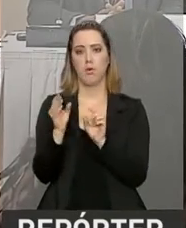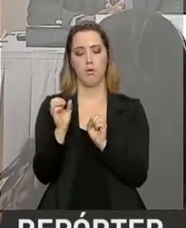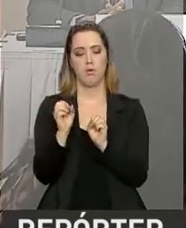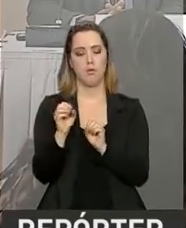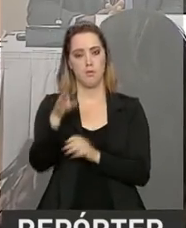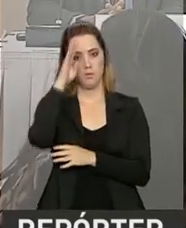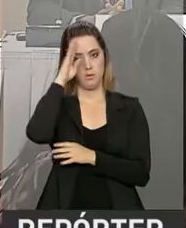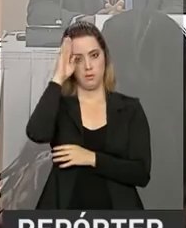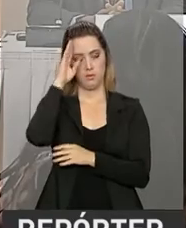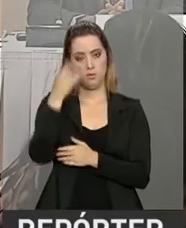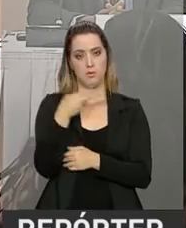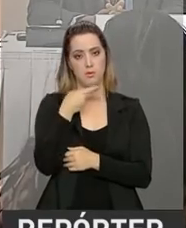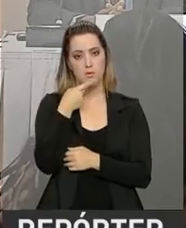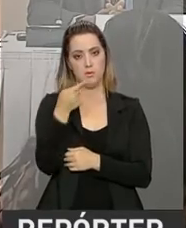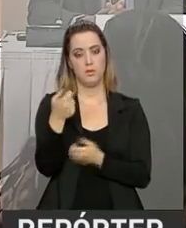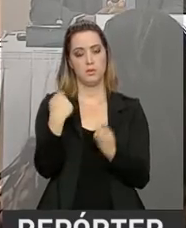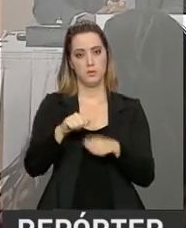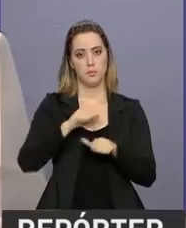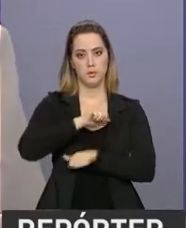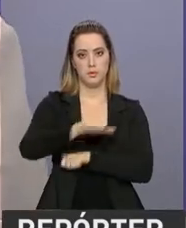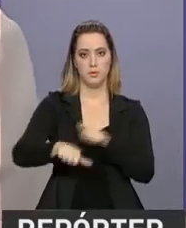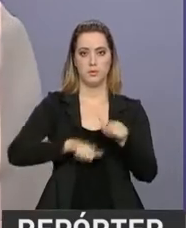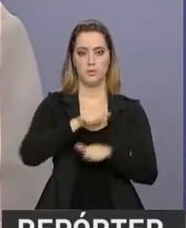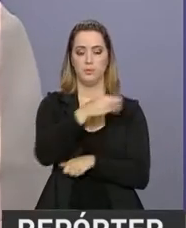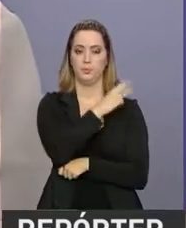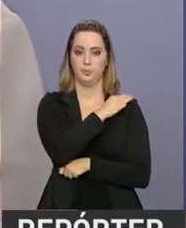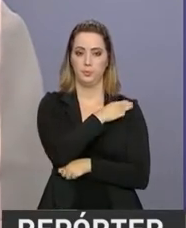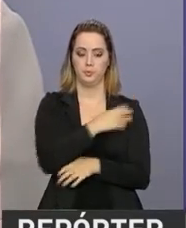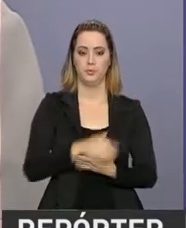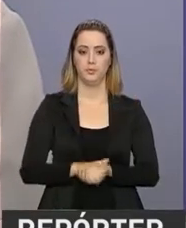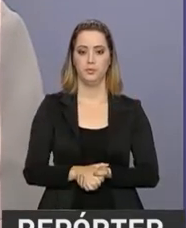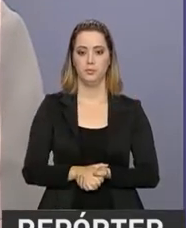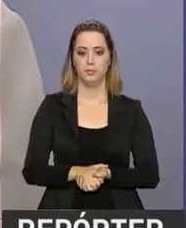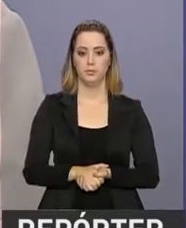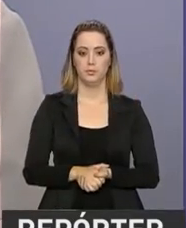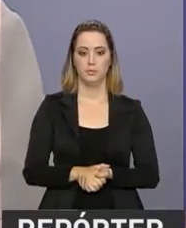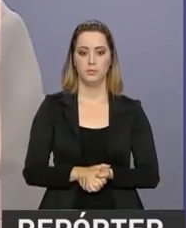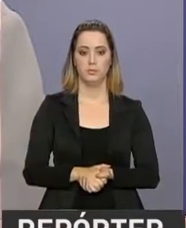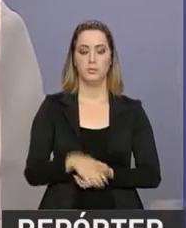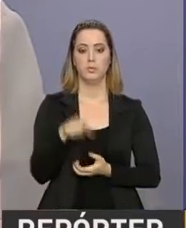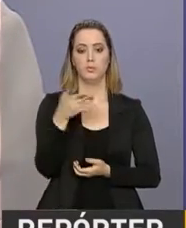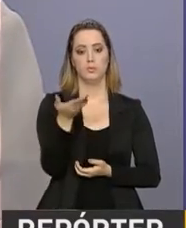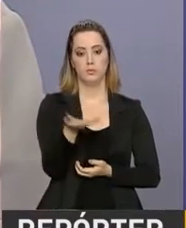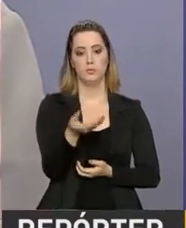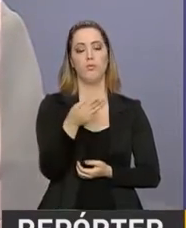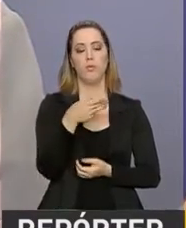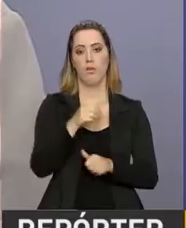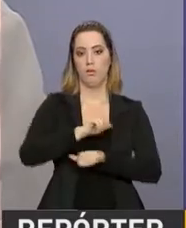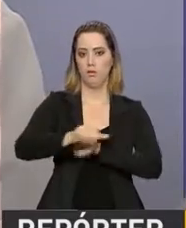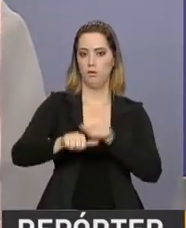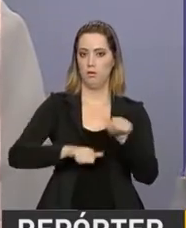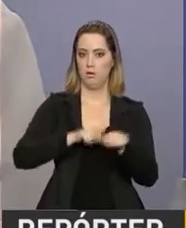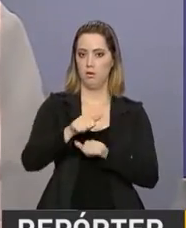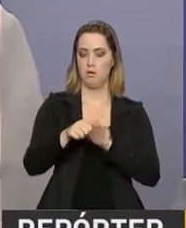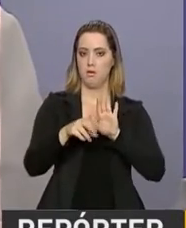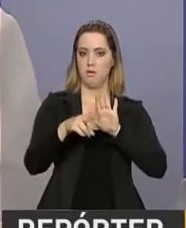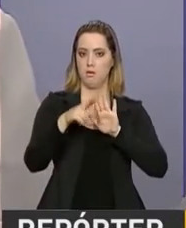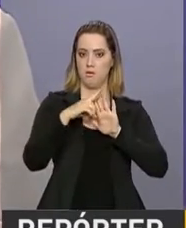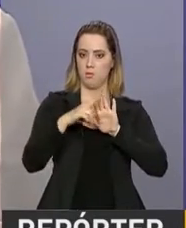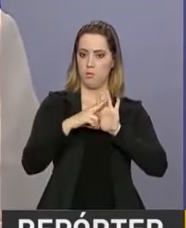de mudanças no ensino médio a reforma do ensino médio acho que terá um impacto direto